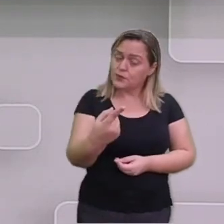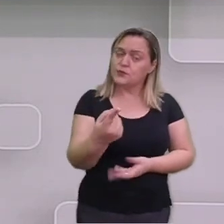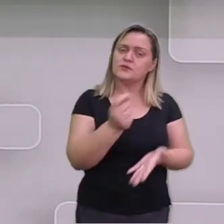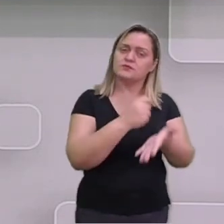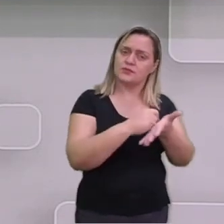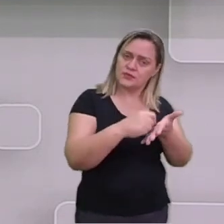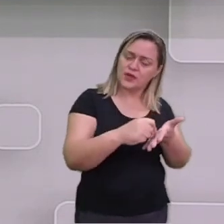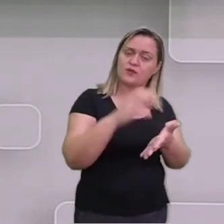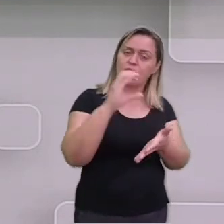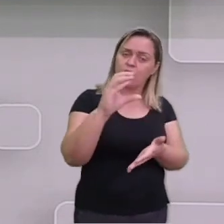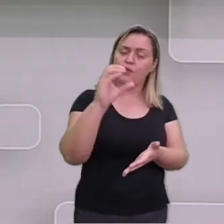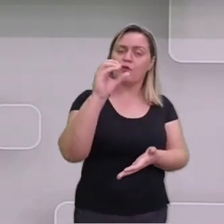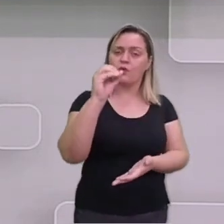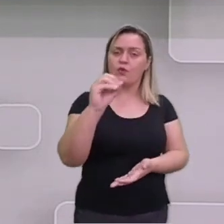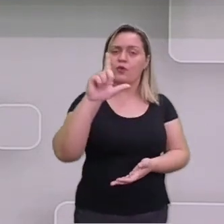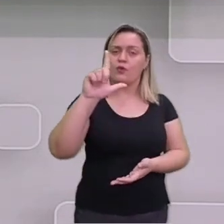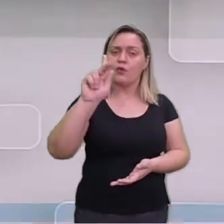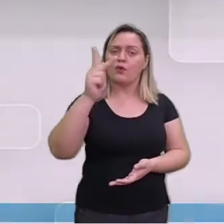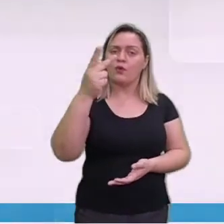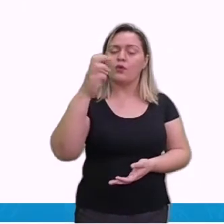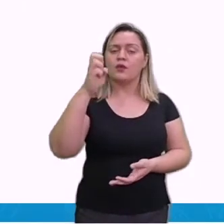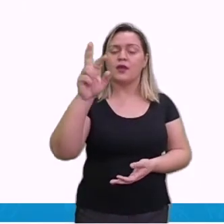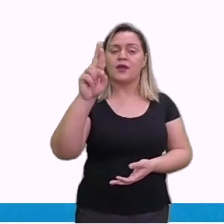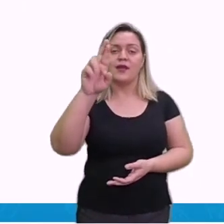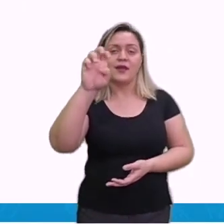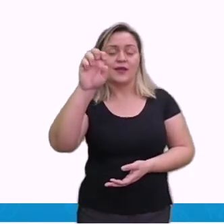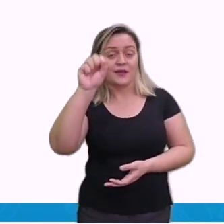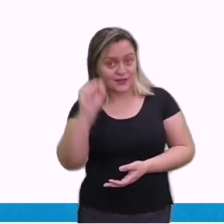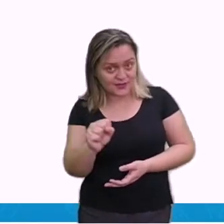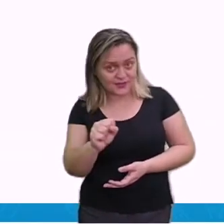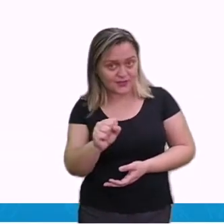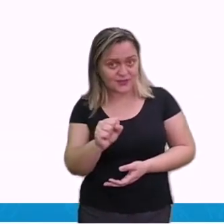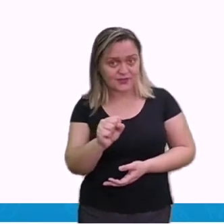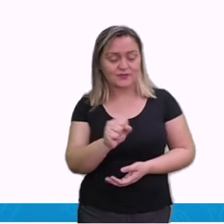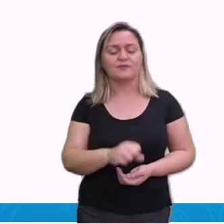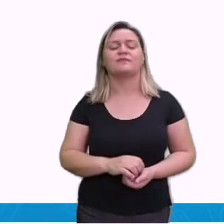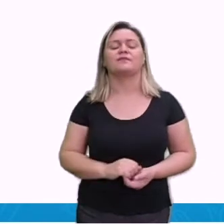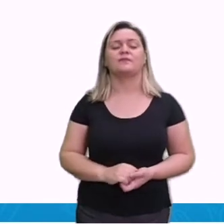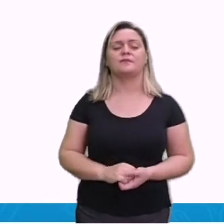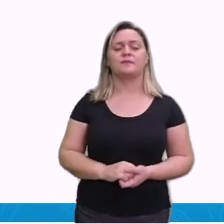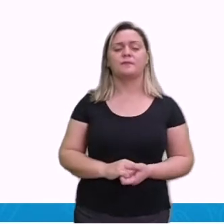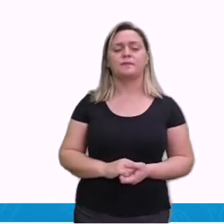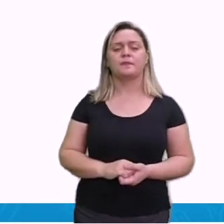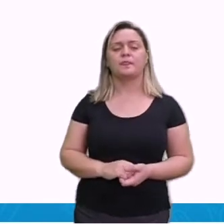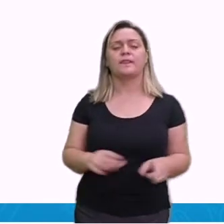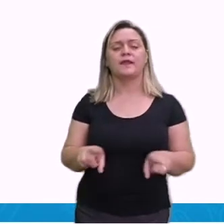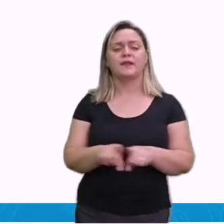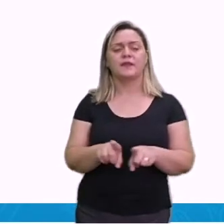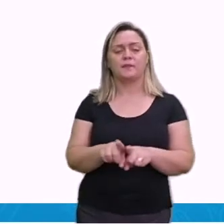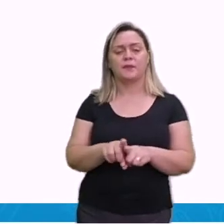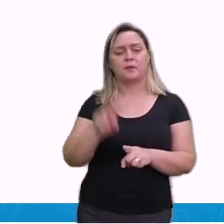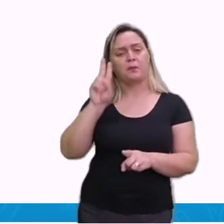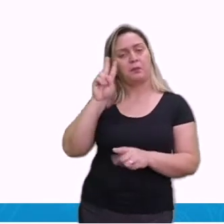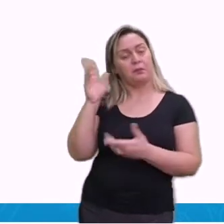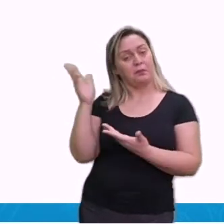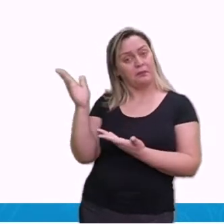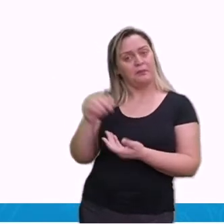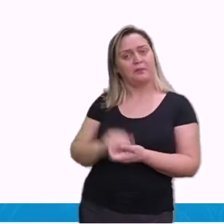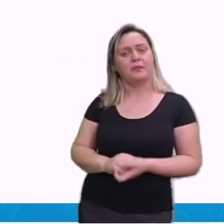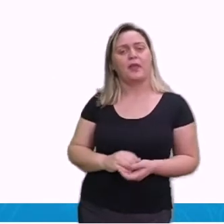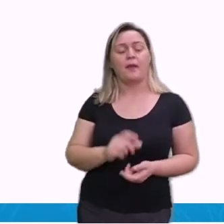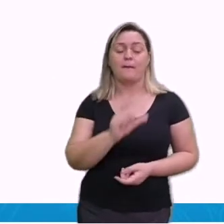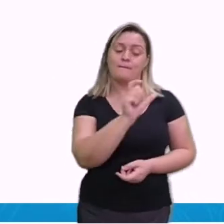pensar em colheres. E aí sim, você pode escrever as colheres. Fica mais fácil, é uma dica para